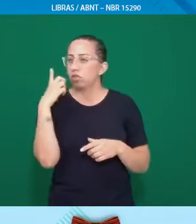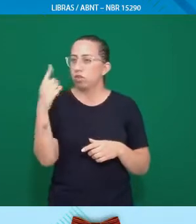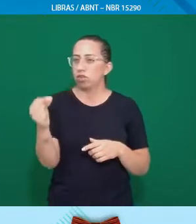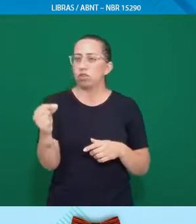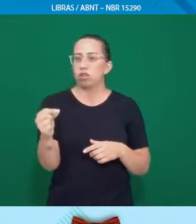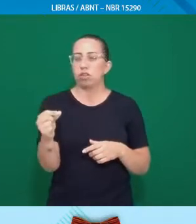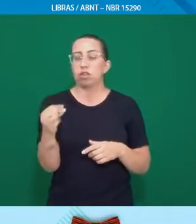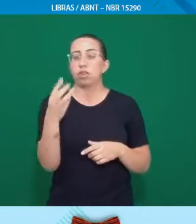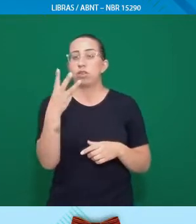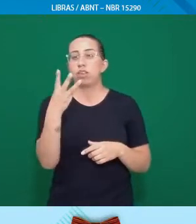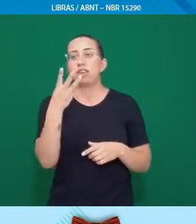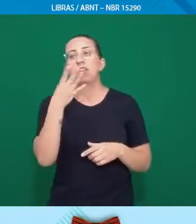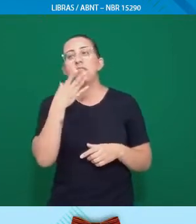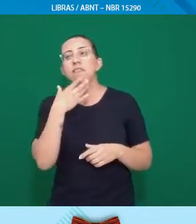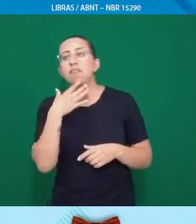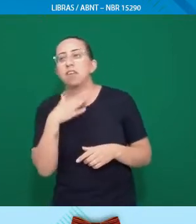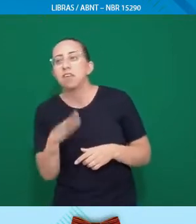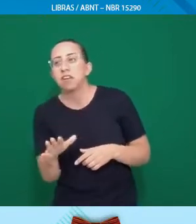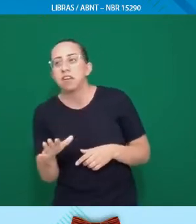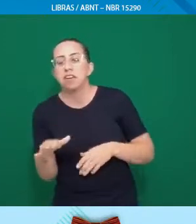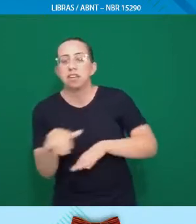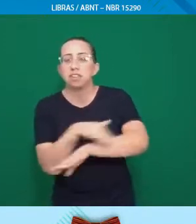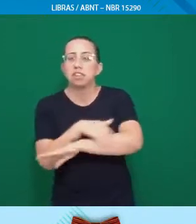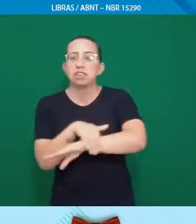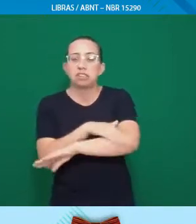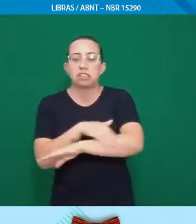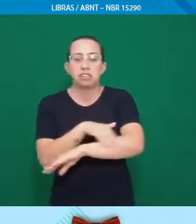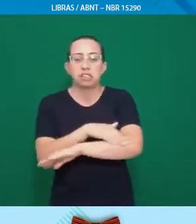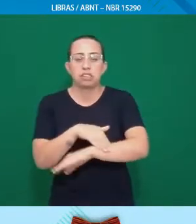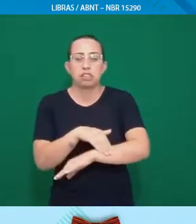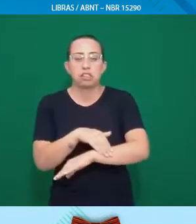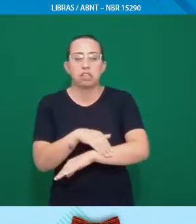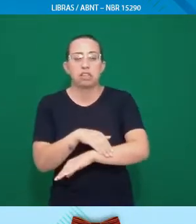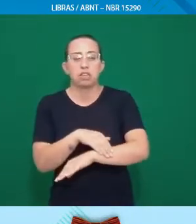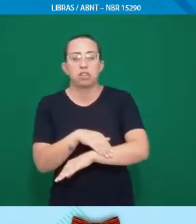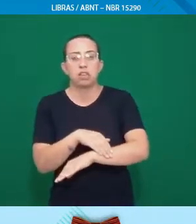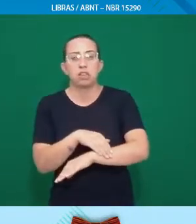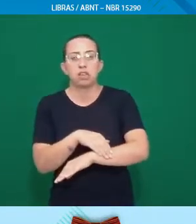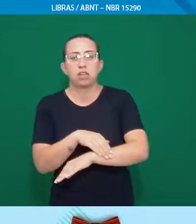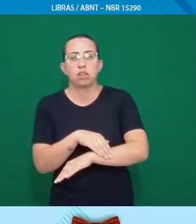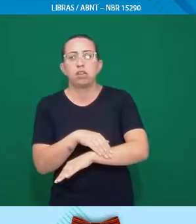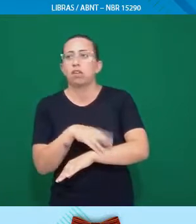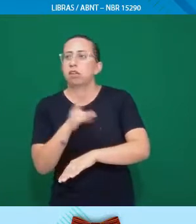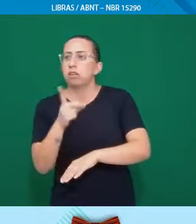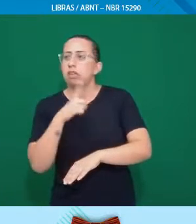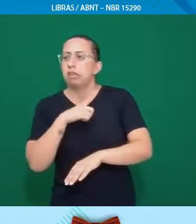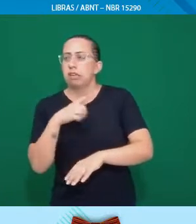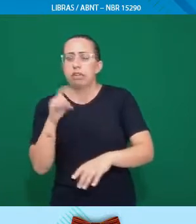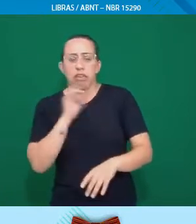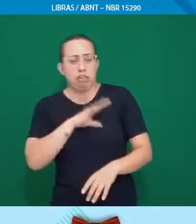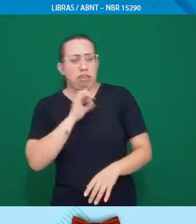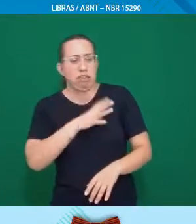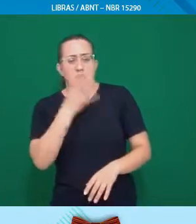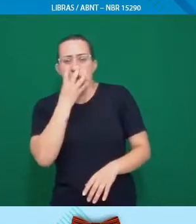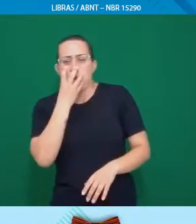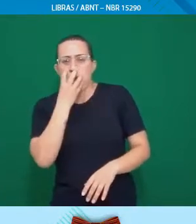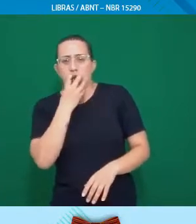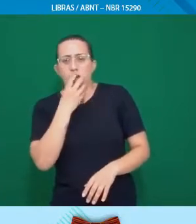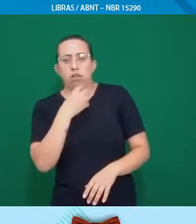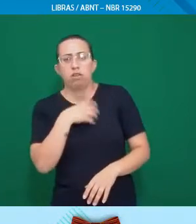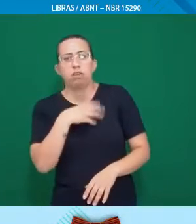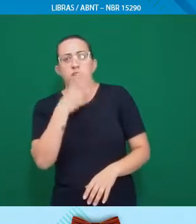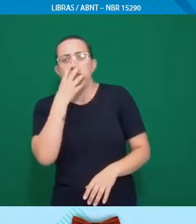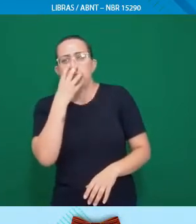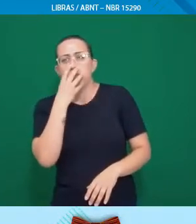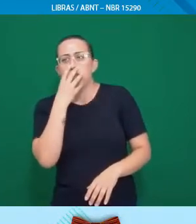ficar pô ele tava triste criancinha na rua ali na no pote e eu sempre tive medo de cachorro Oi e aquele cachorro vem e